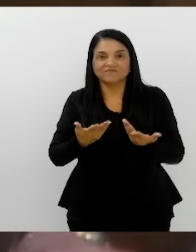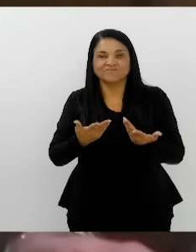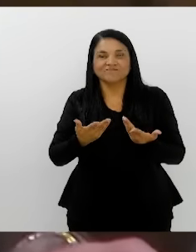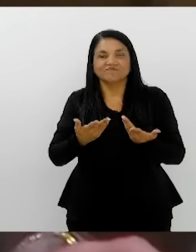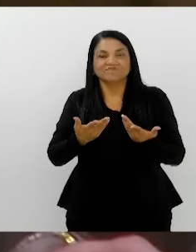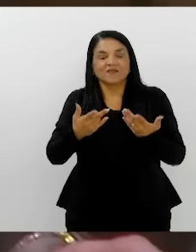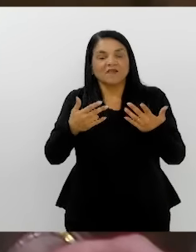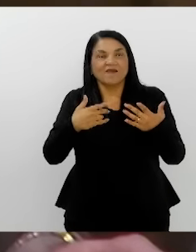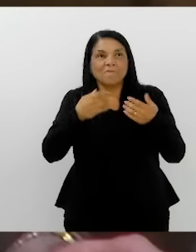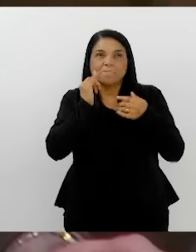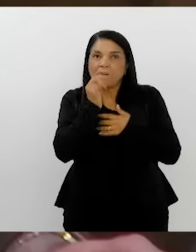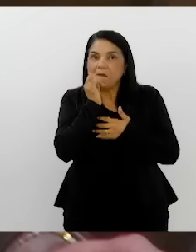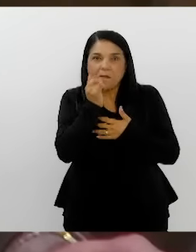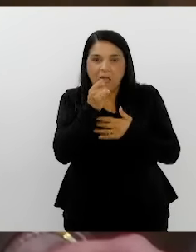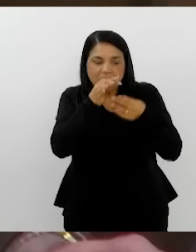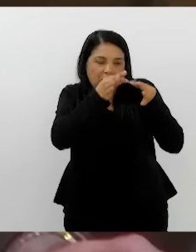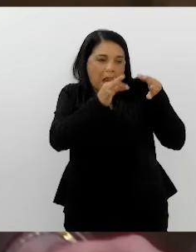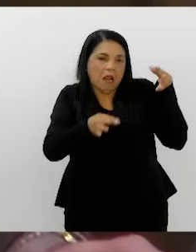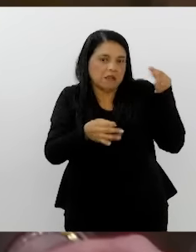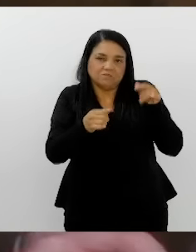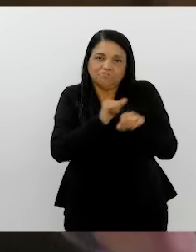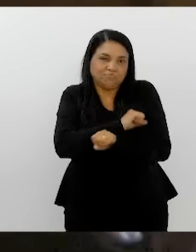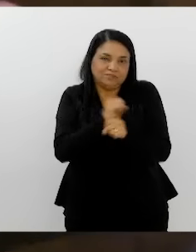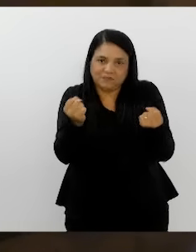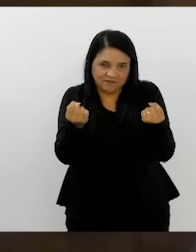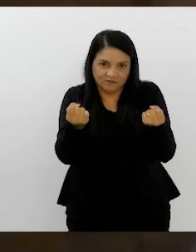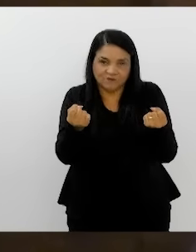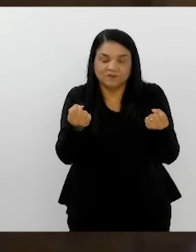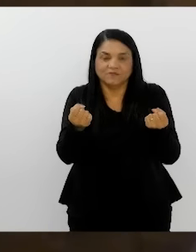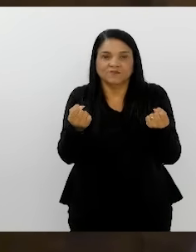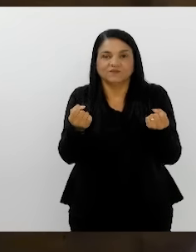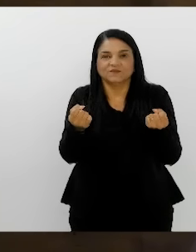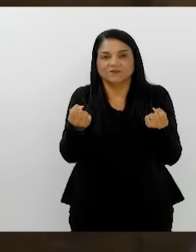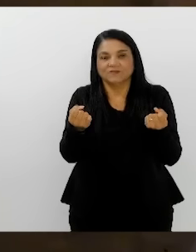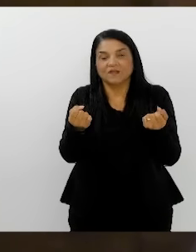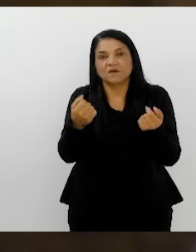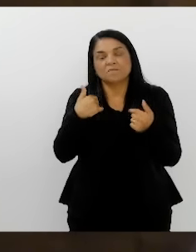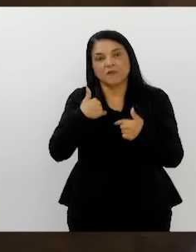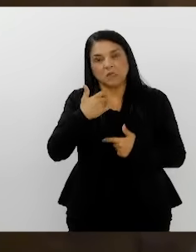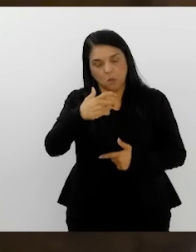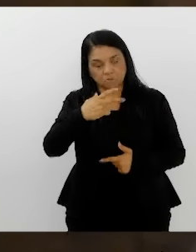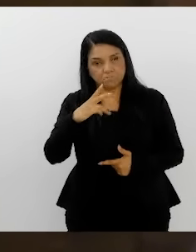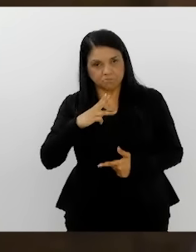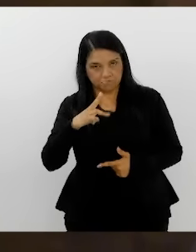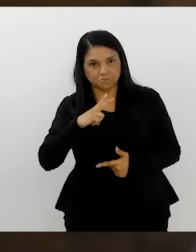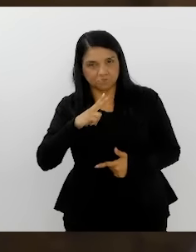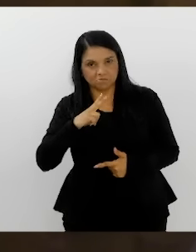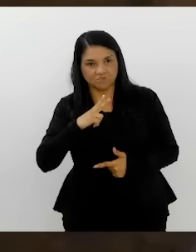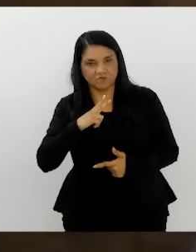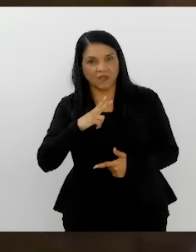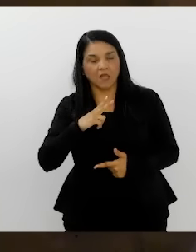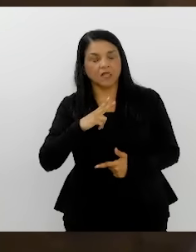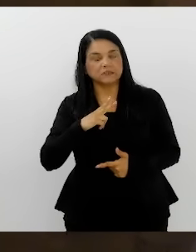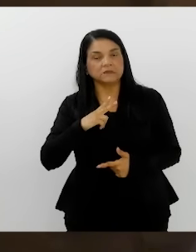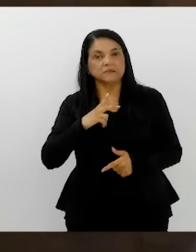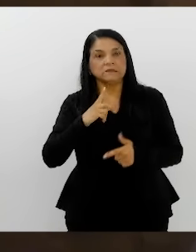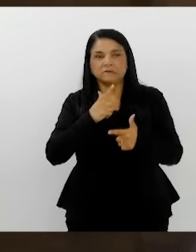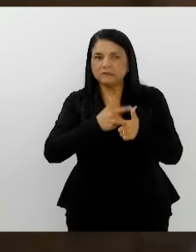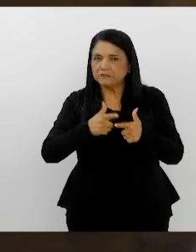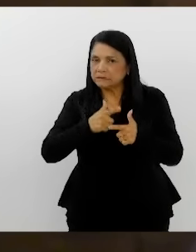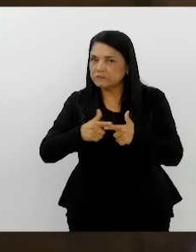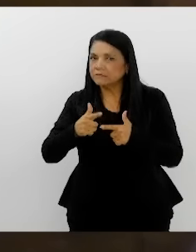contar aqui cada um destes momentos, mas pessoalmente, quantas vezes em situações